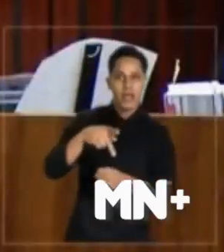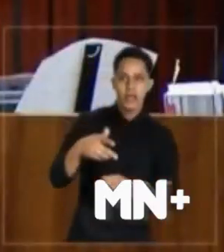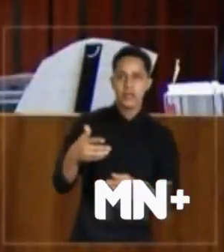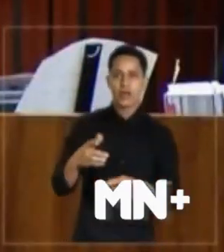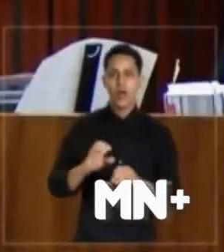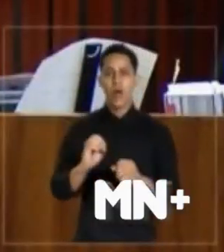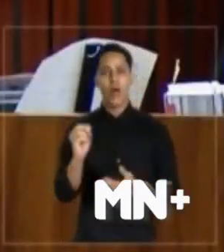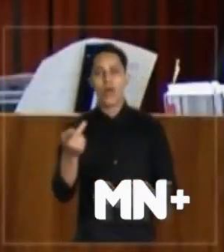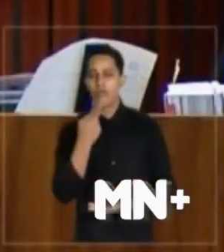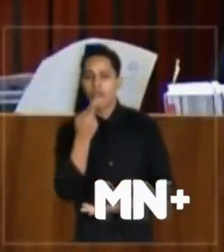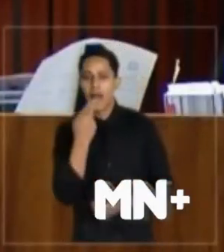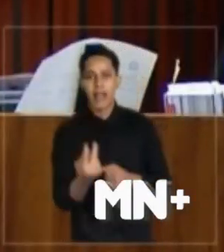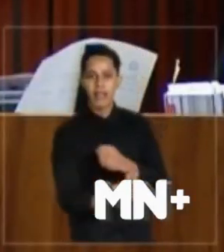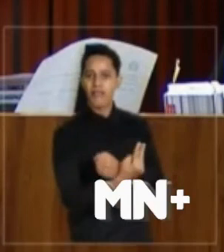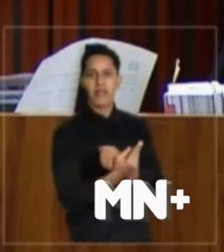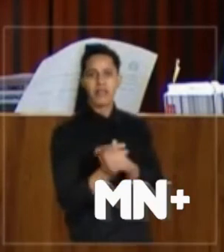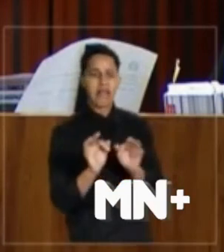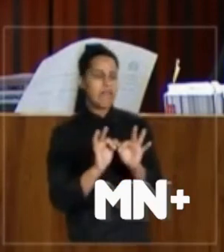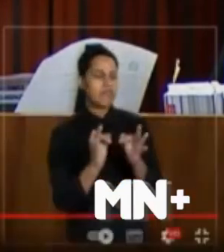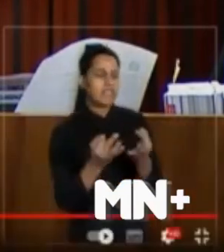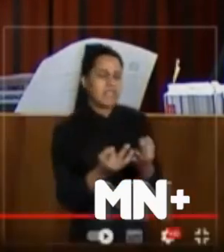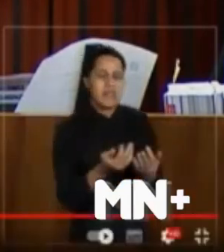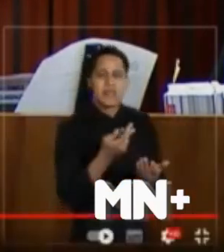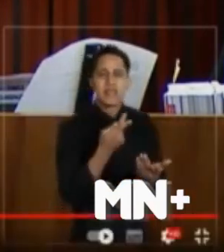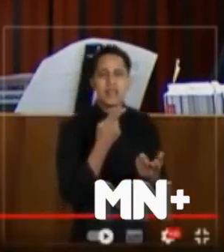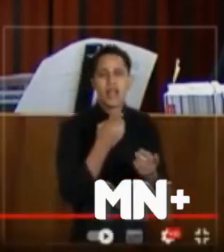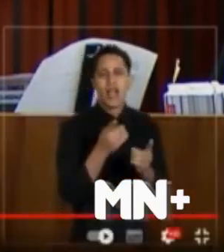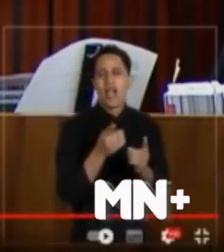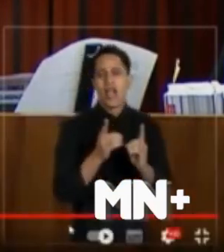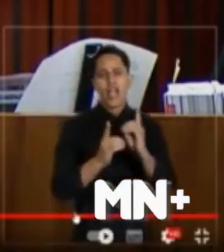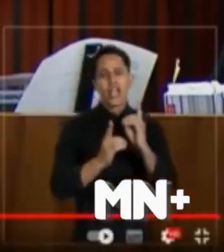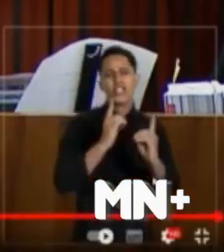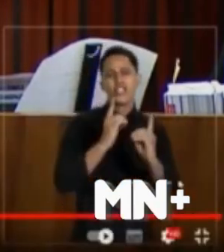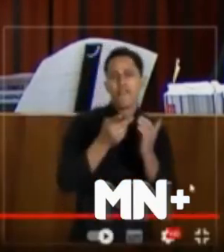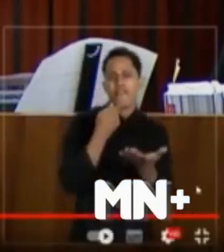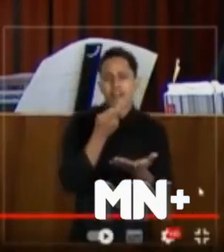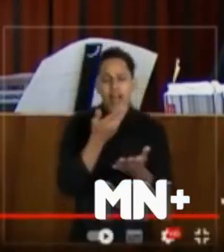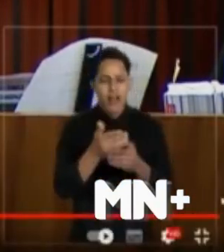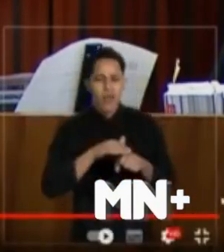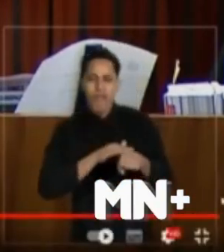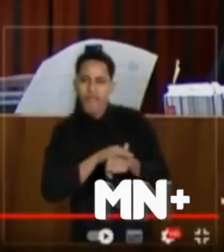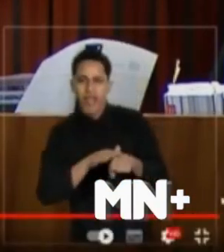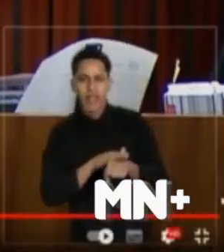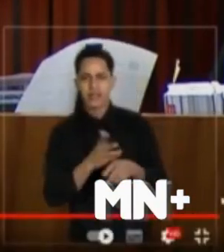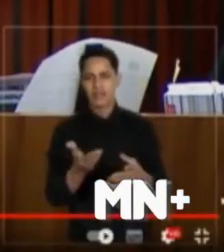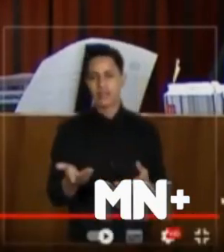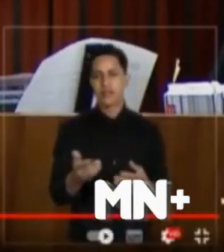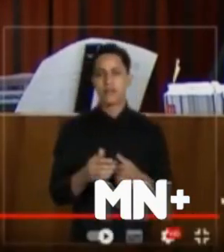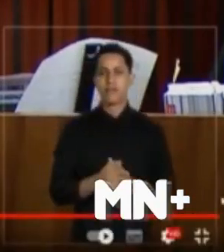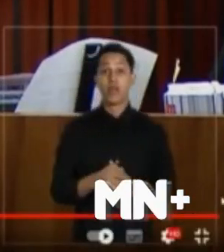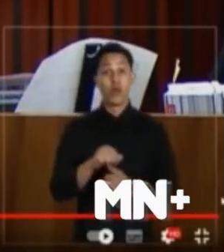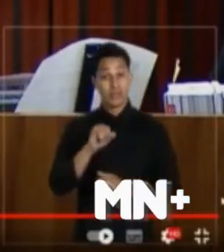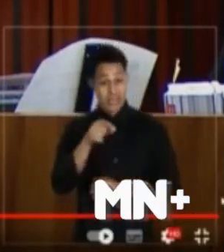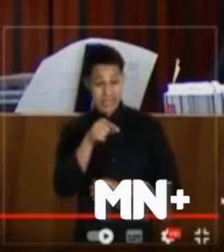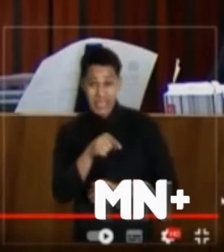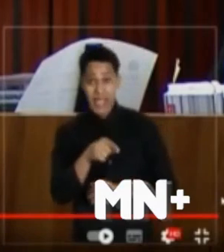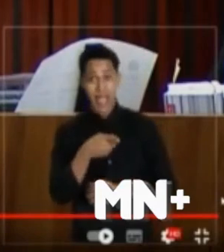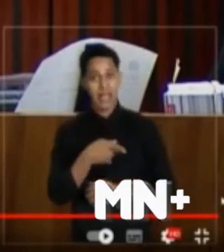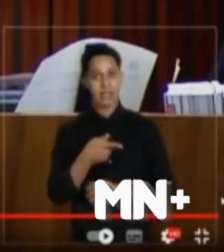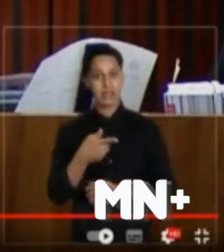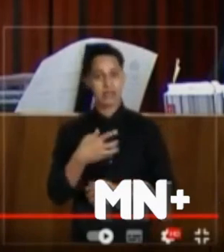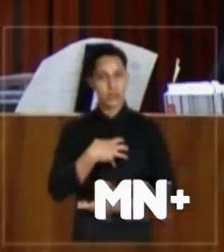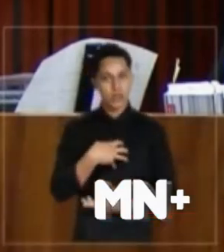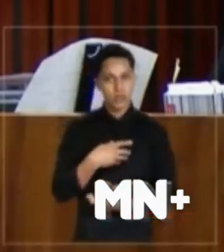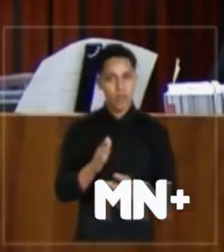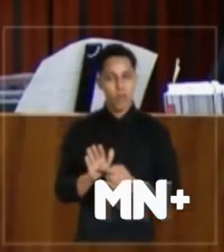dele Alexandre dizendo de Moraes que começou o acompanha o seu relator. voto dizendo: Ah. acompanha o relevante clímax, Não, Ari. não, porque o Bolsonaro disse que